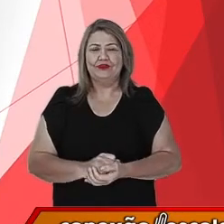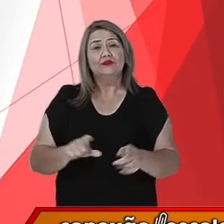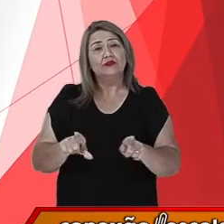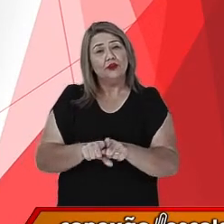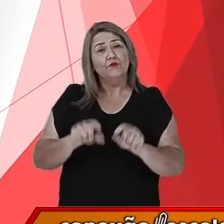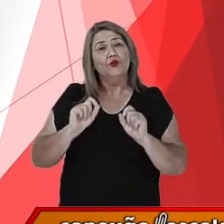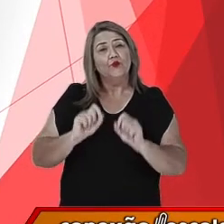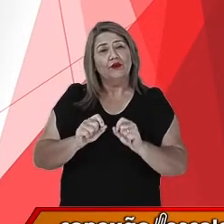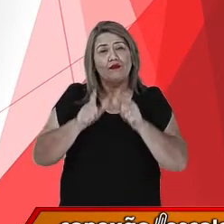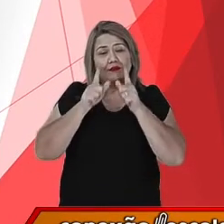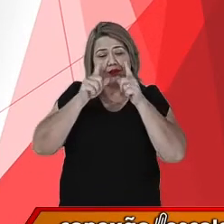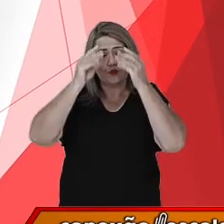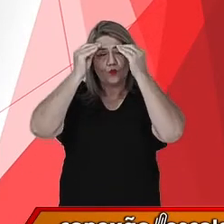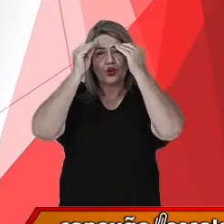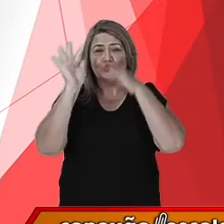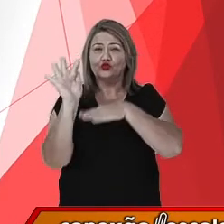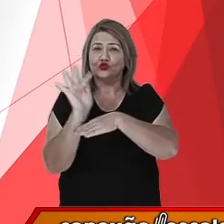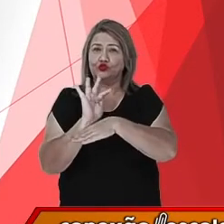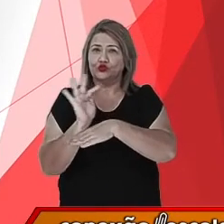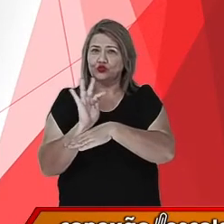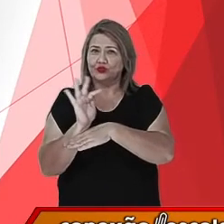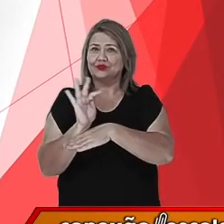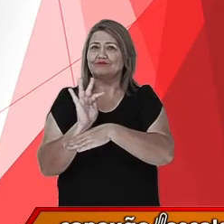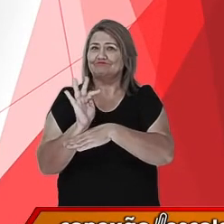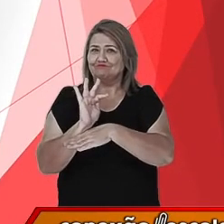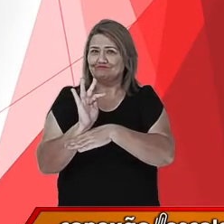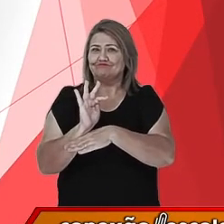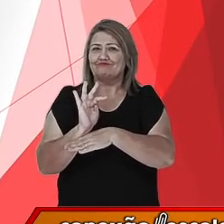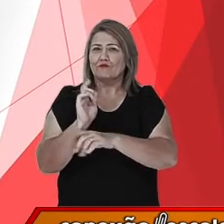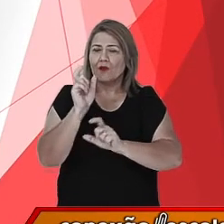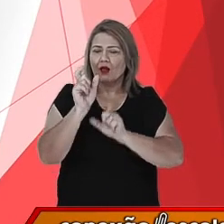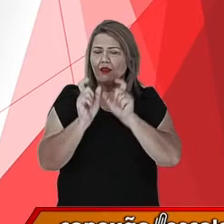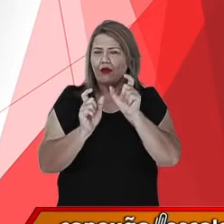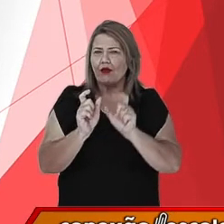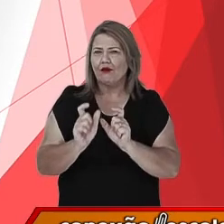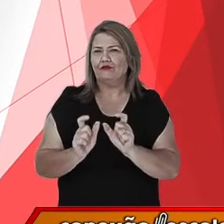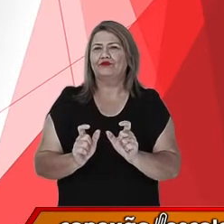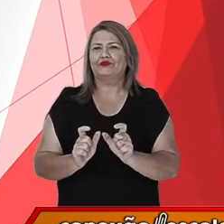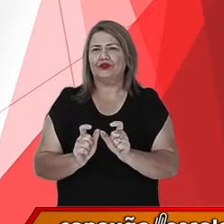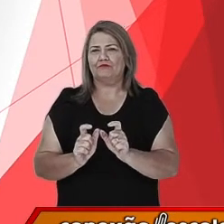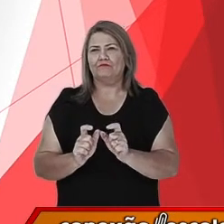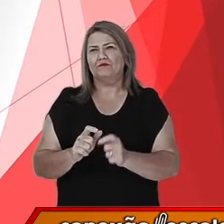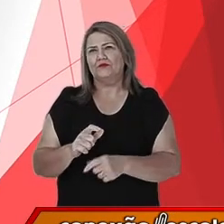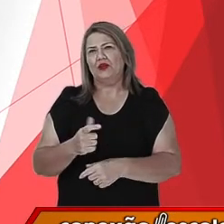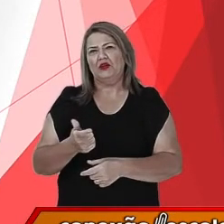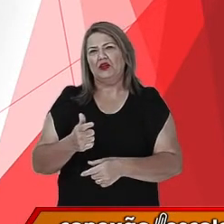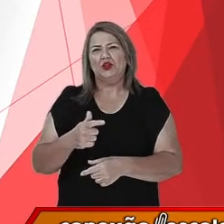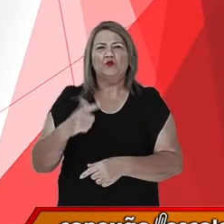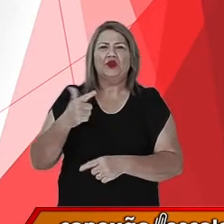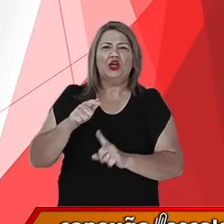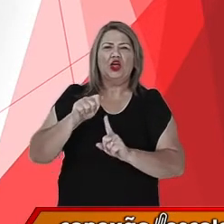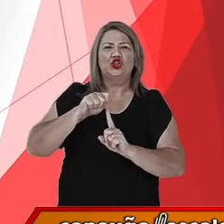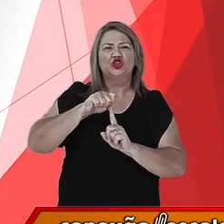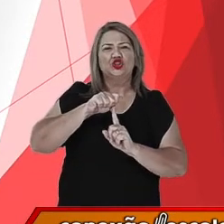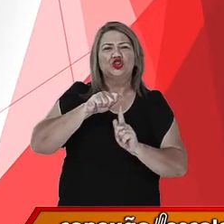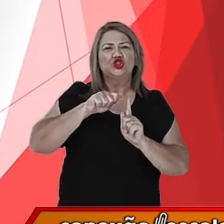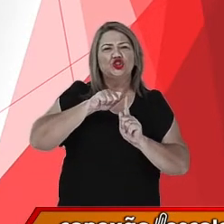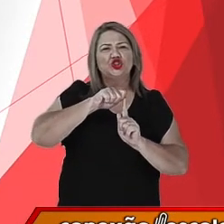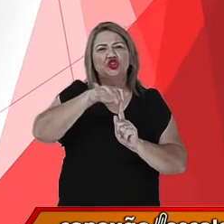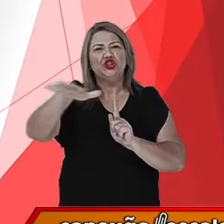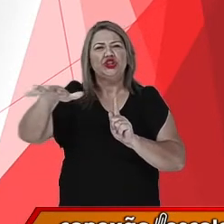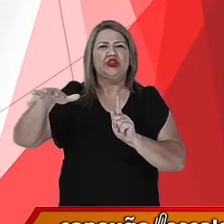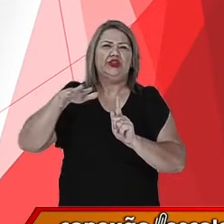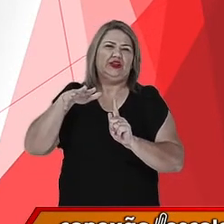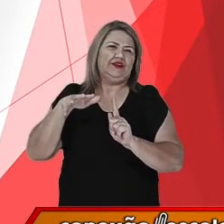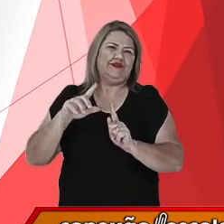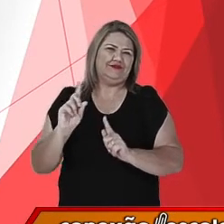linguagem mais formal, uma linguagem mais elaborada, evitando, por exemplo, expressões como gírias, tá? E além disso,